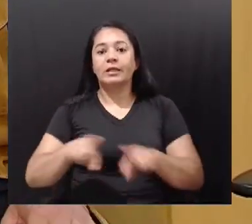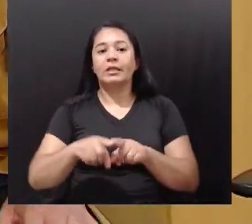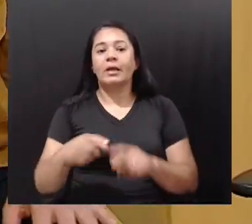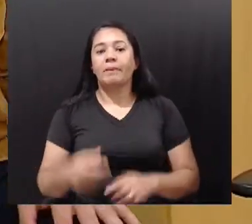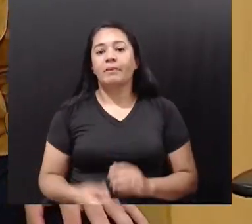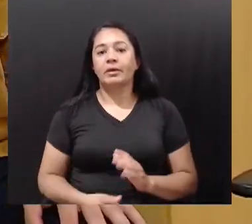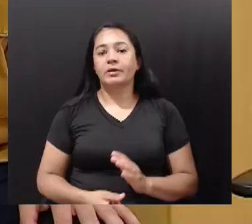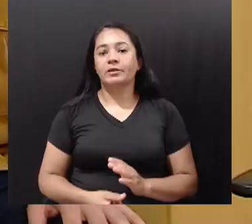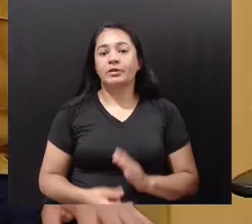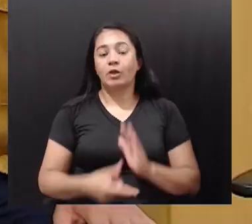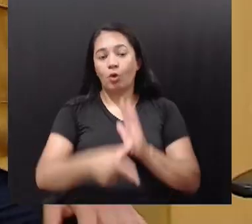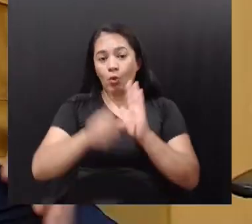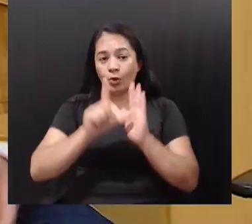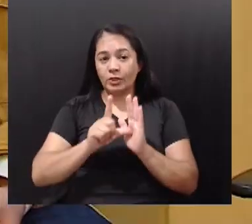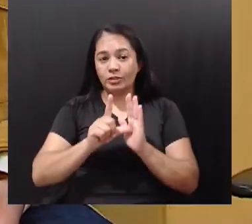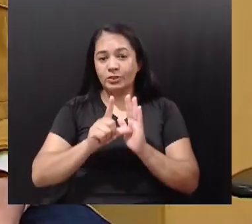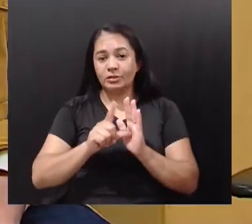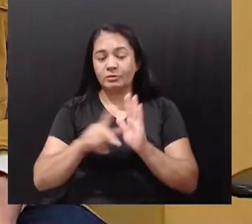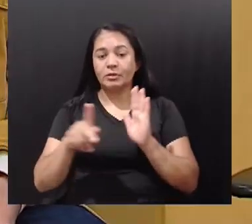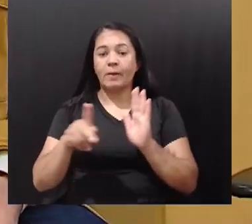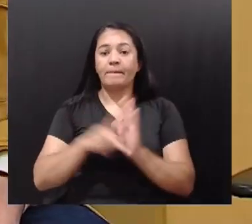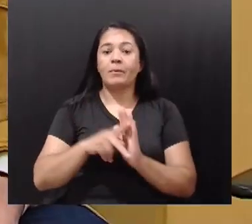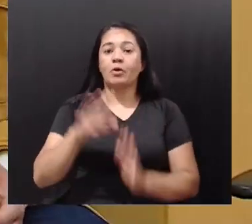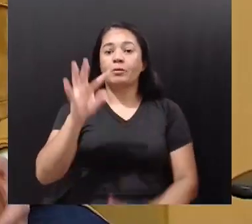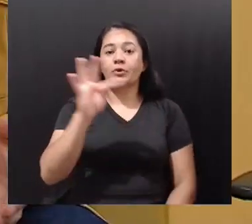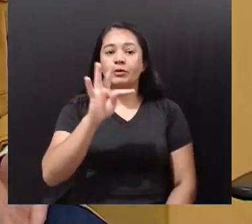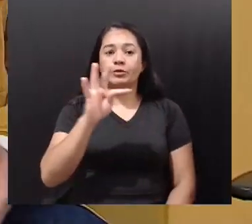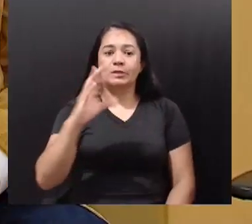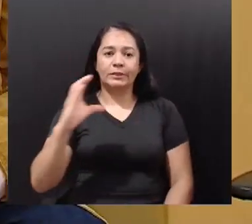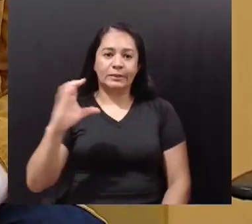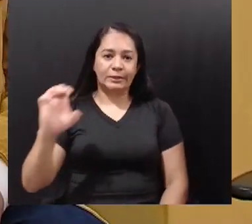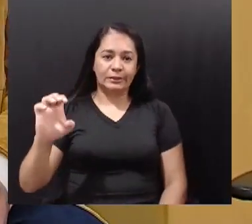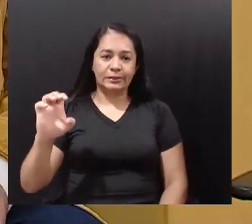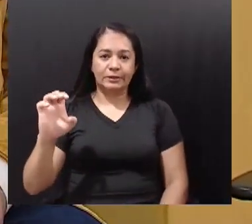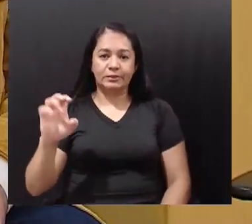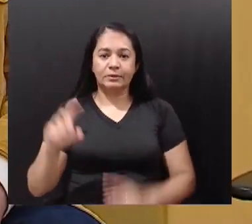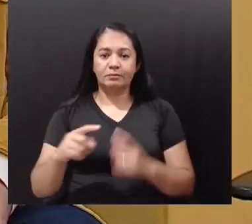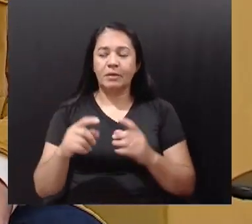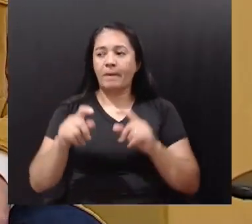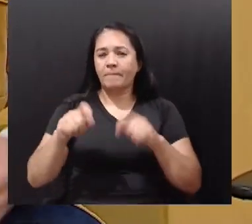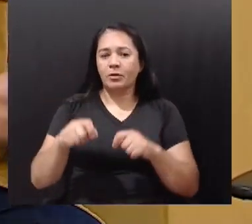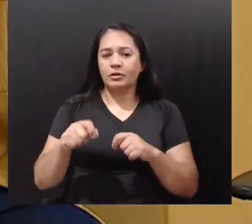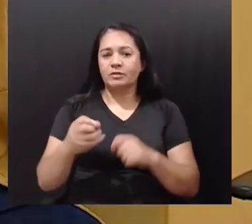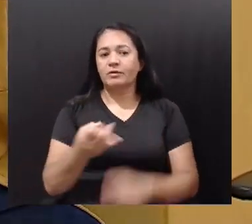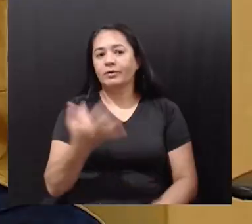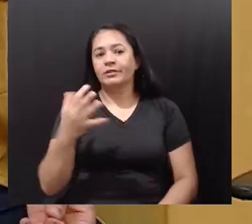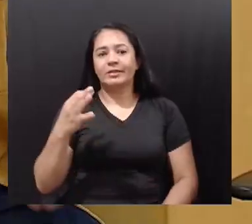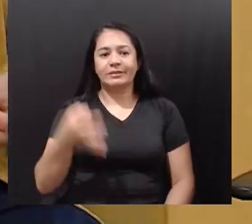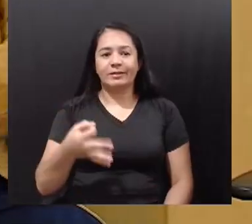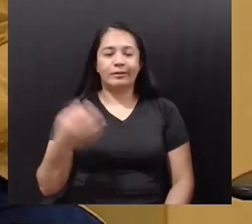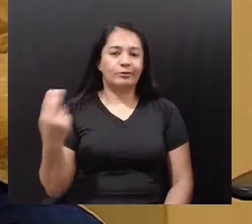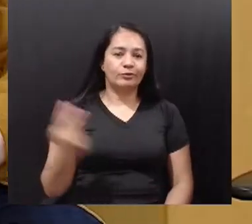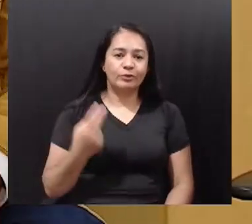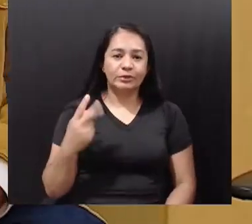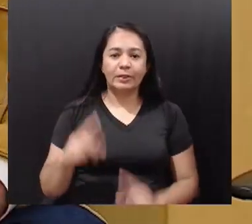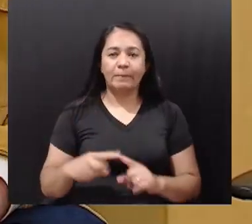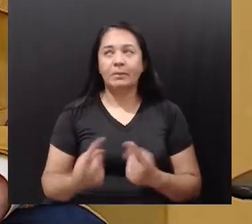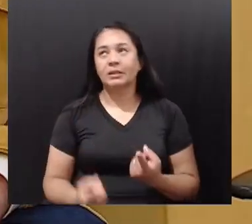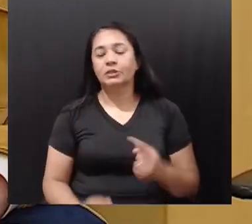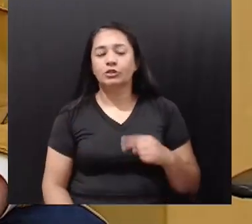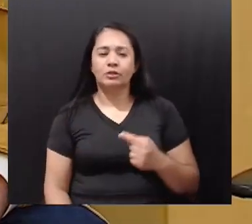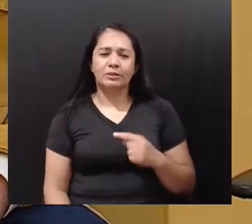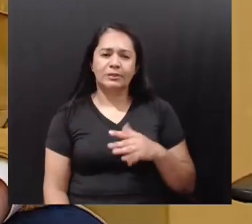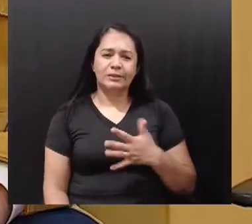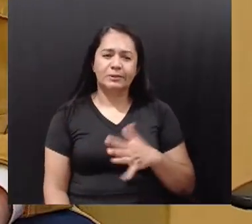a gente vai executar ao longo do exercício, não é algo previsível a quantidade exata, mas a gente estima para depois acompanhar no